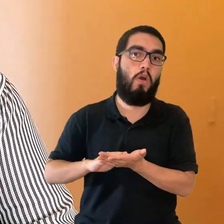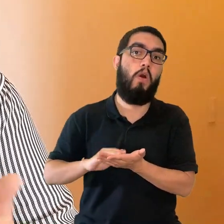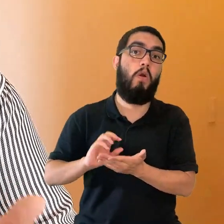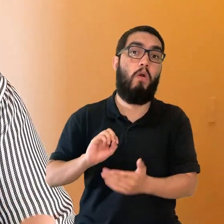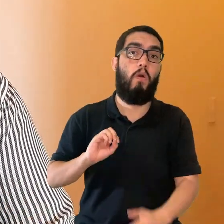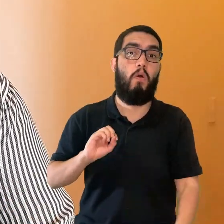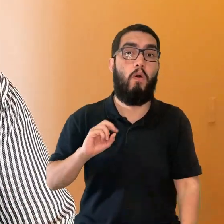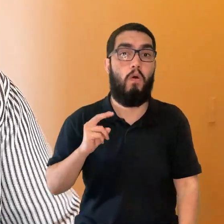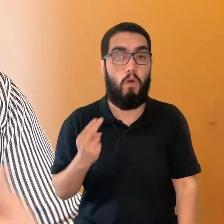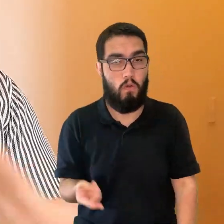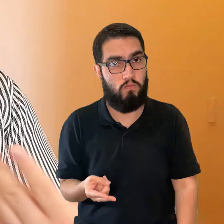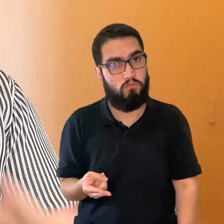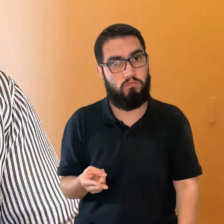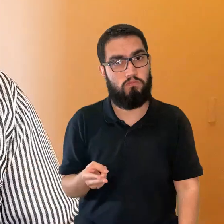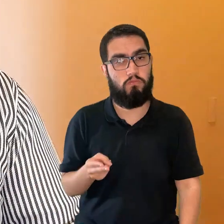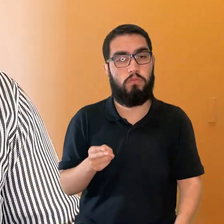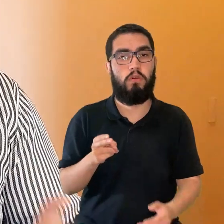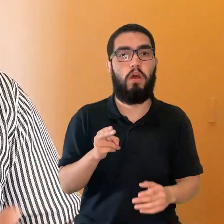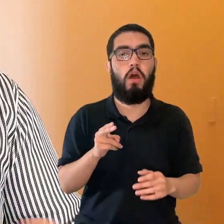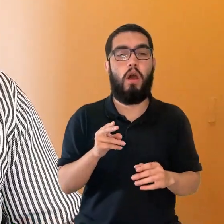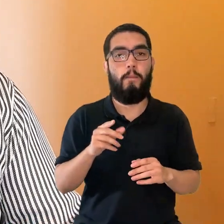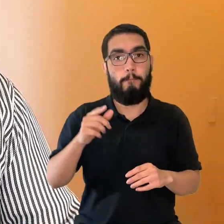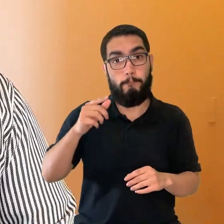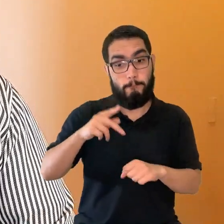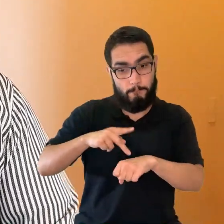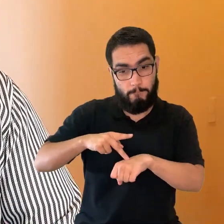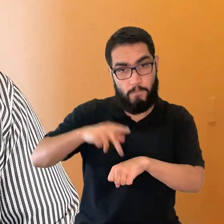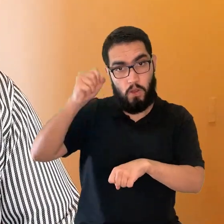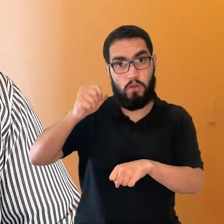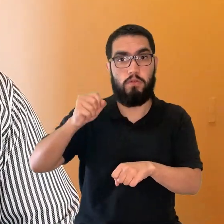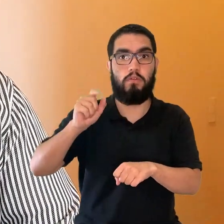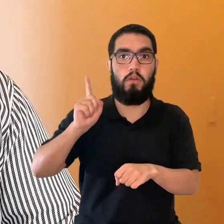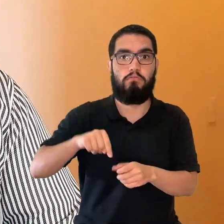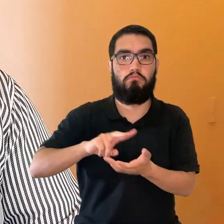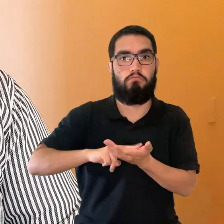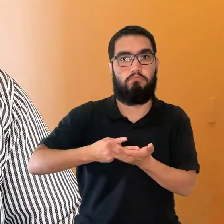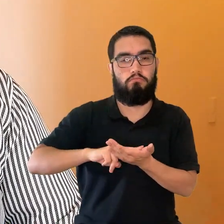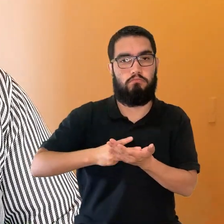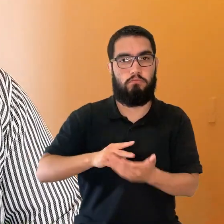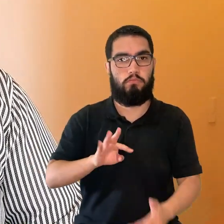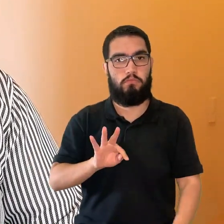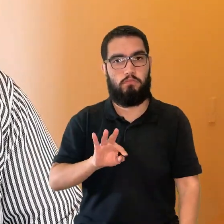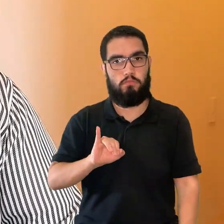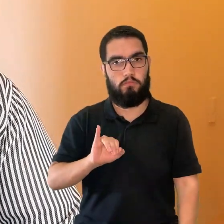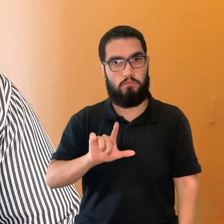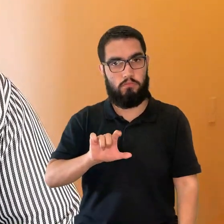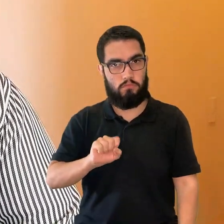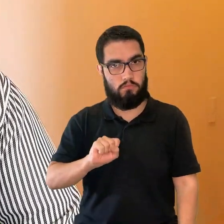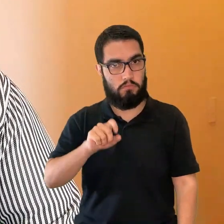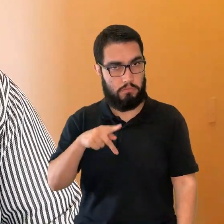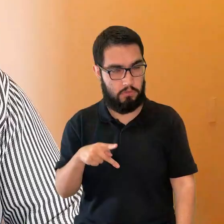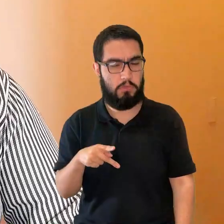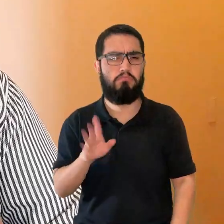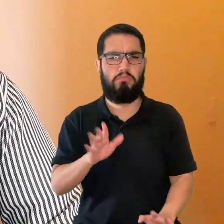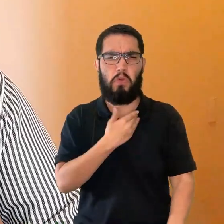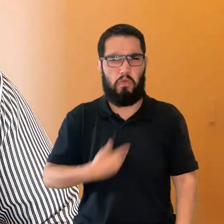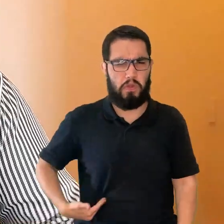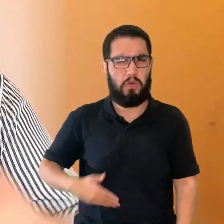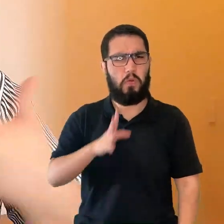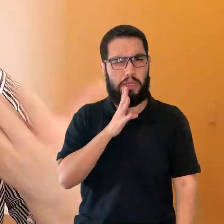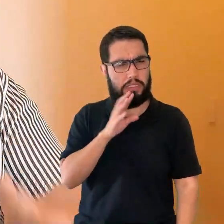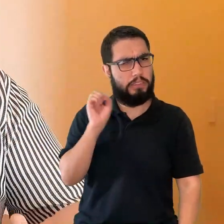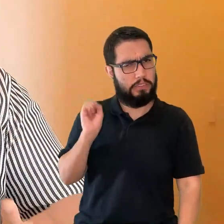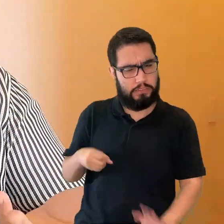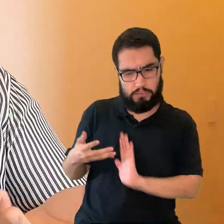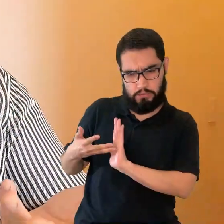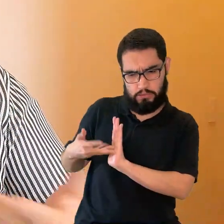nas pós-graduações em TILSB, tradução e interpretação de língua brasileira de sinais, ok? O governo reconhece sim aquilo que já